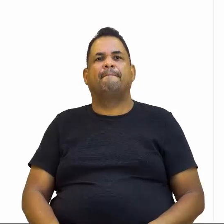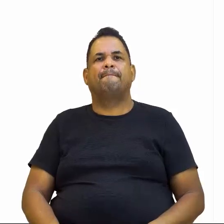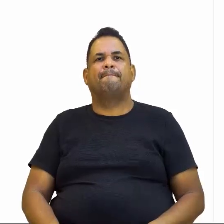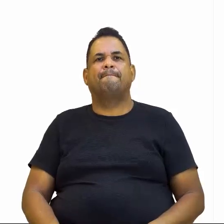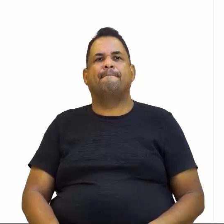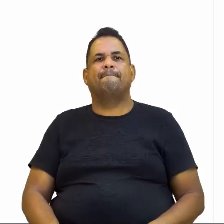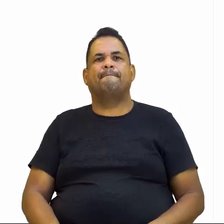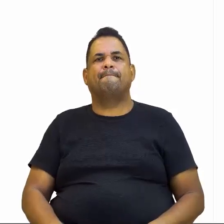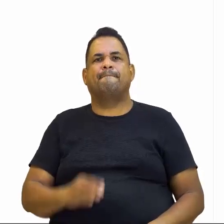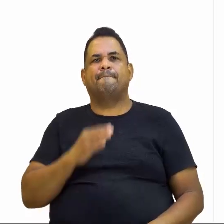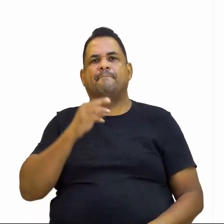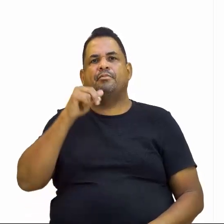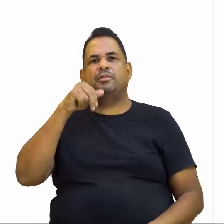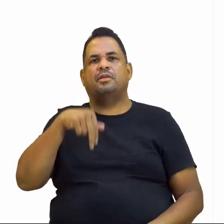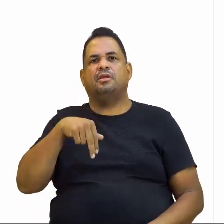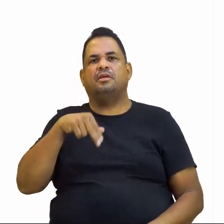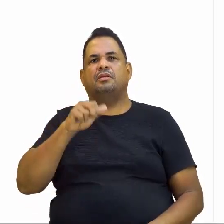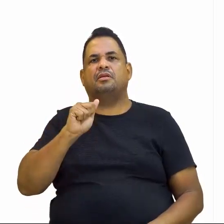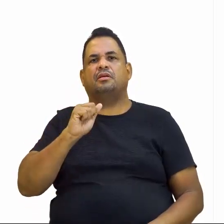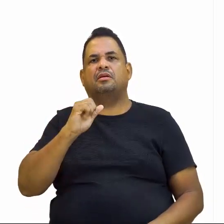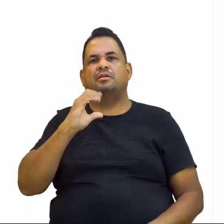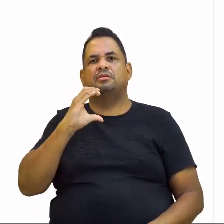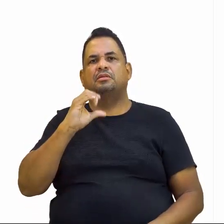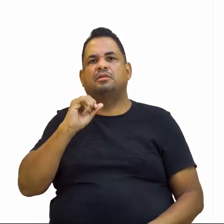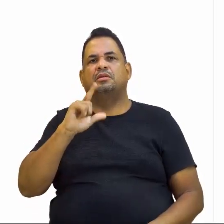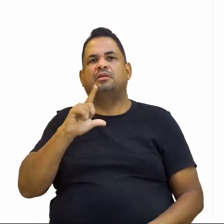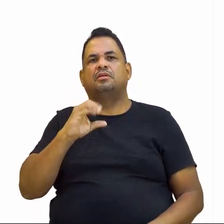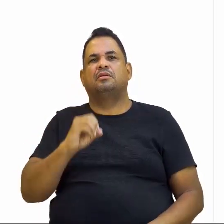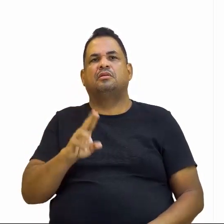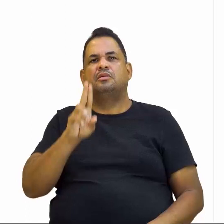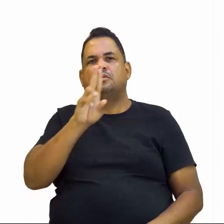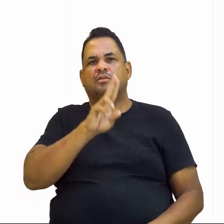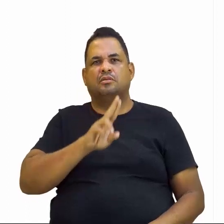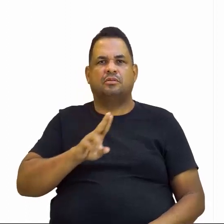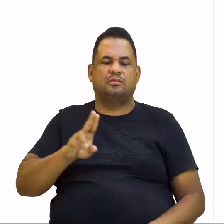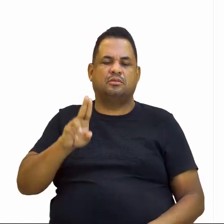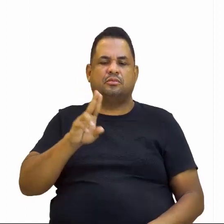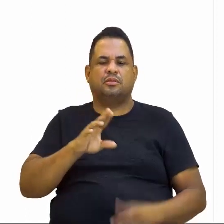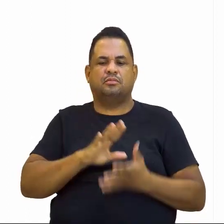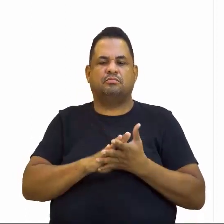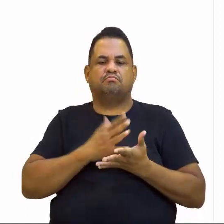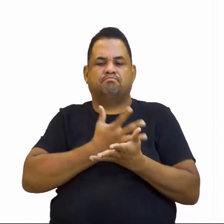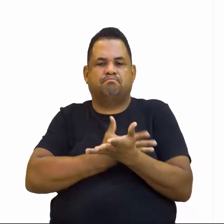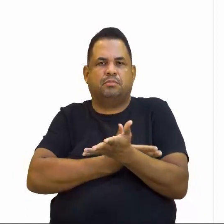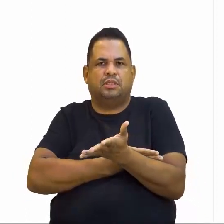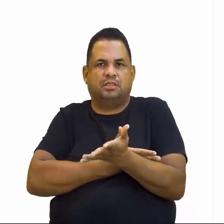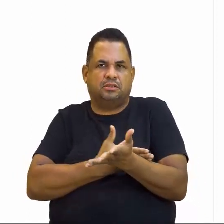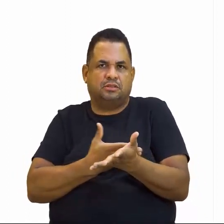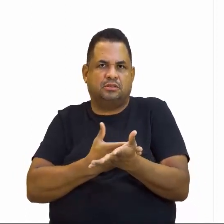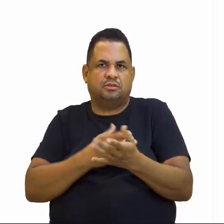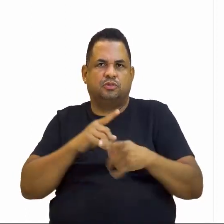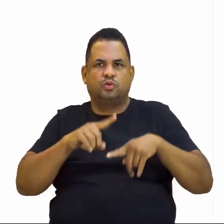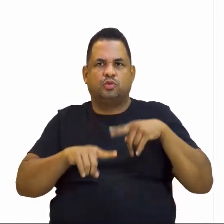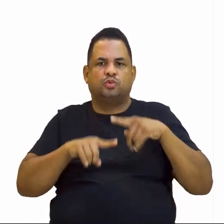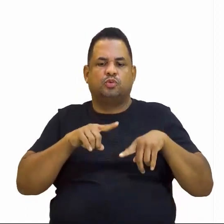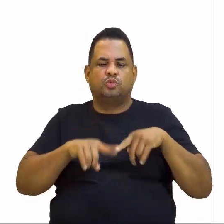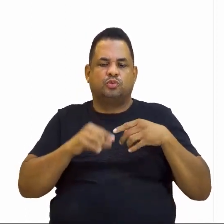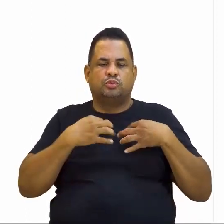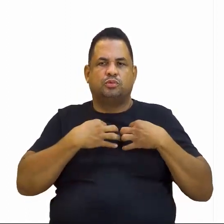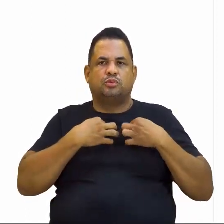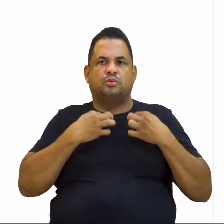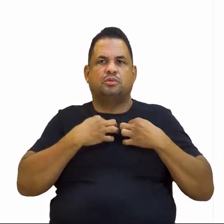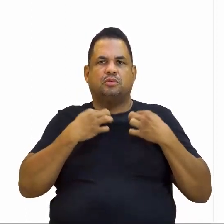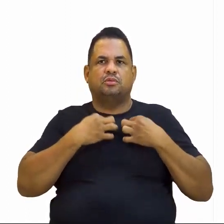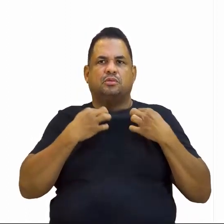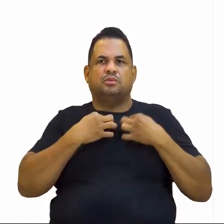Hipoclorito de sódio, vocês já devem ter escutado esse nome, né? Ele é utilizado para branqueamento de produtos